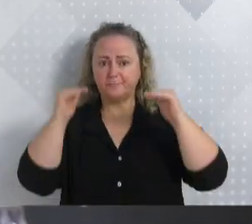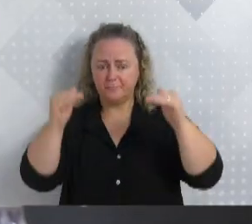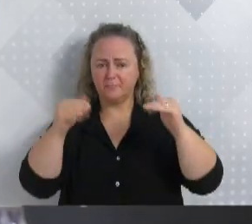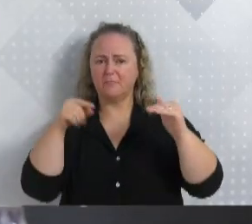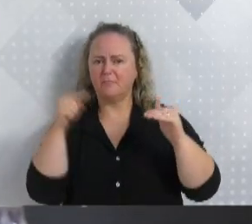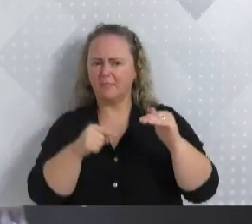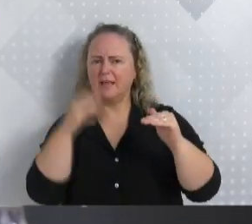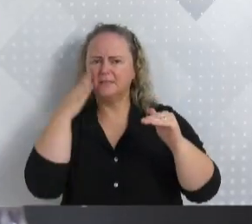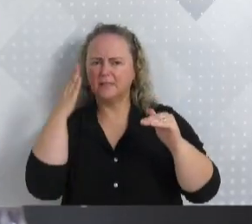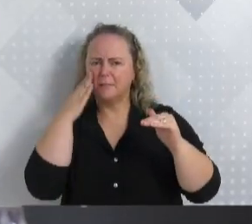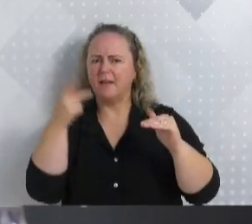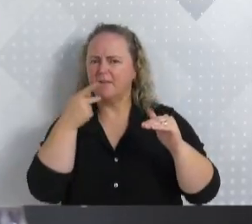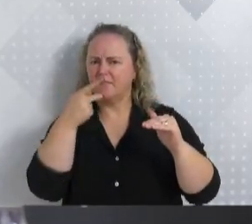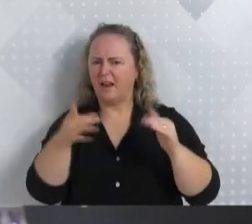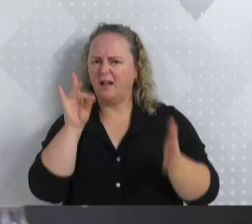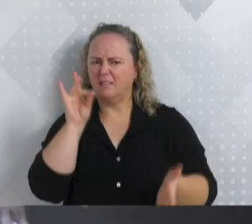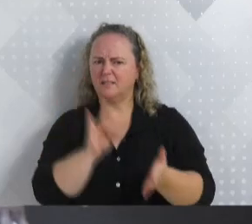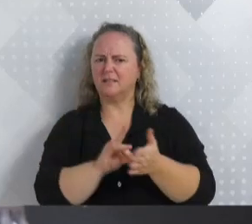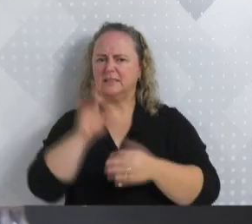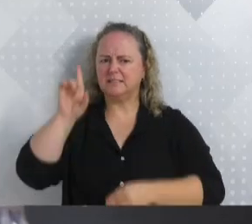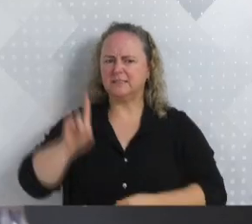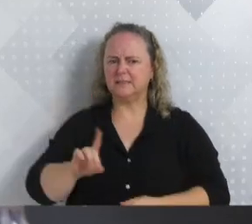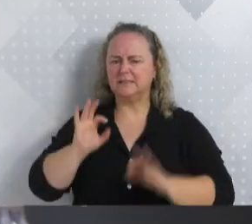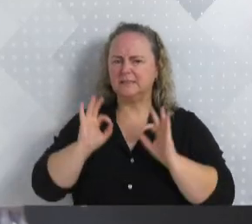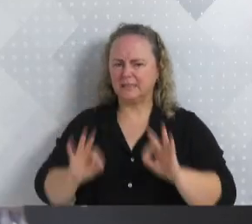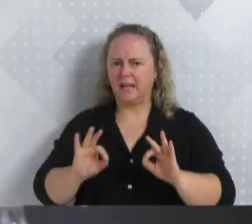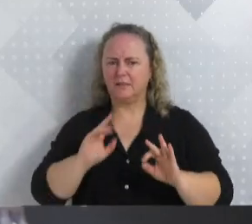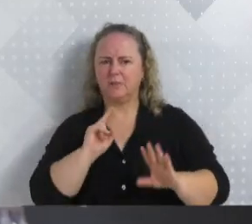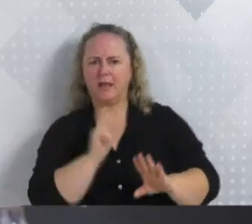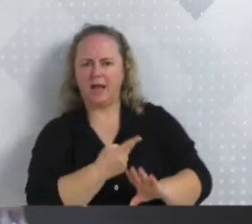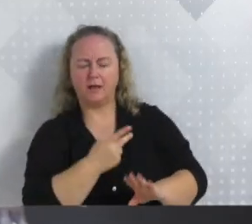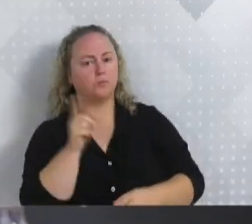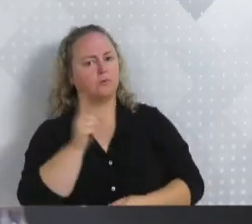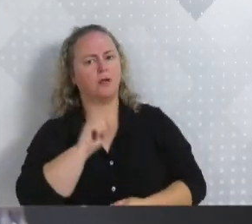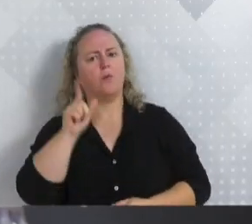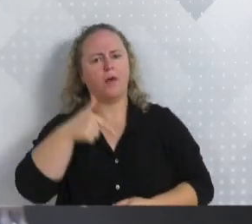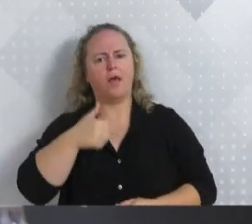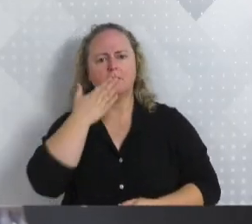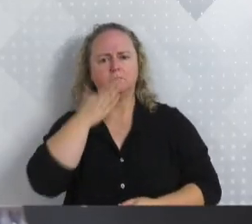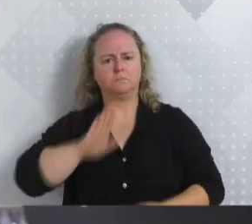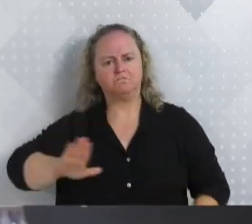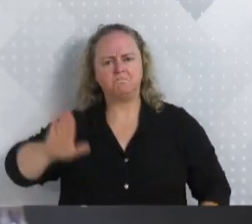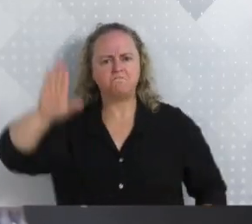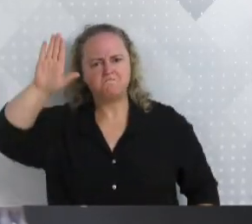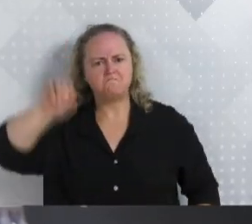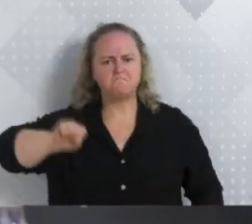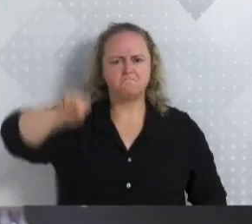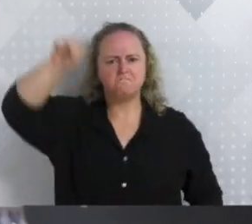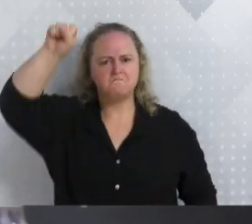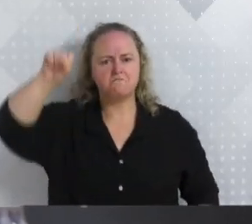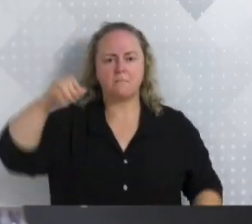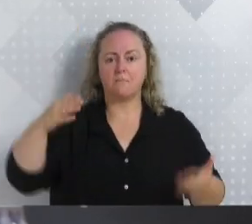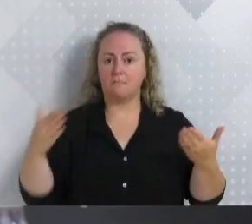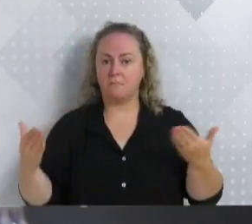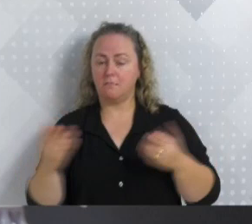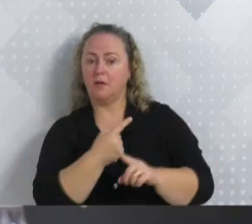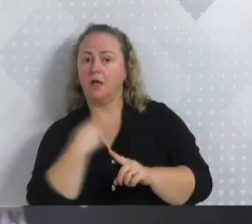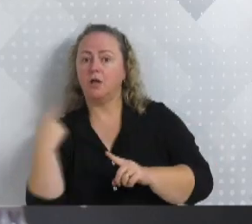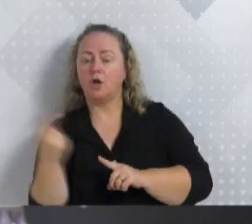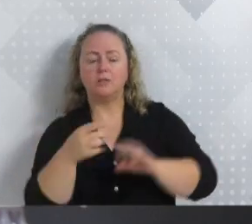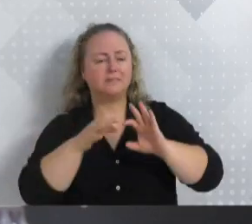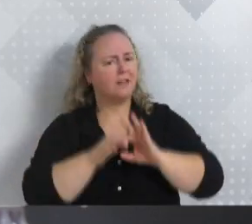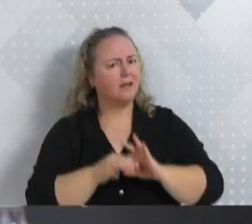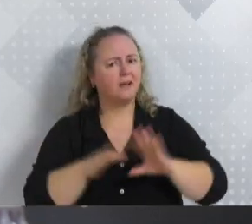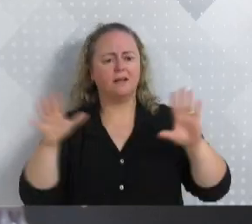dizer o que é certo ou errado. Isso é ditadura. Então eu digo aqui que tem o meu apoio, nós temos que defender a liberdade